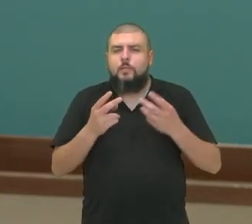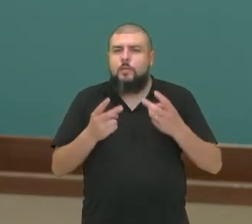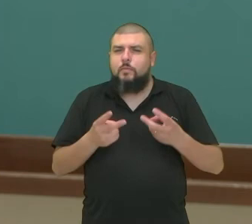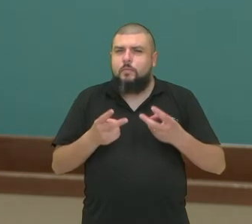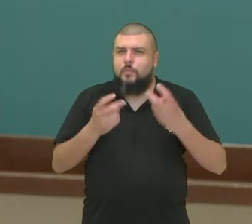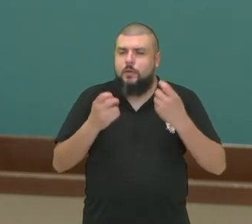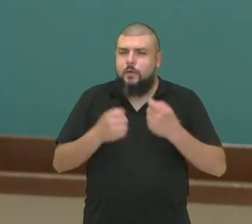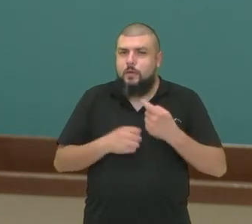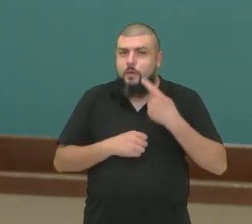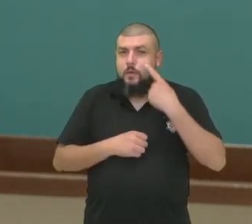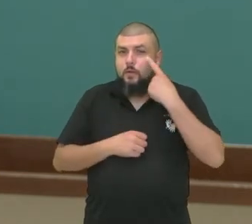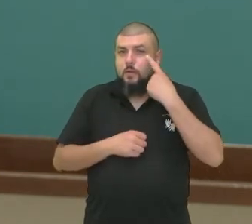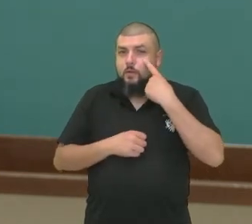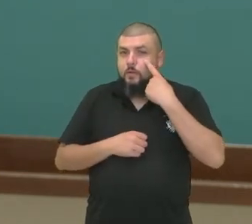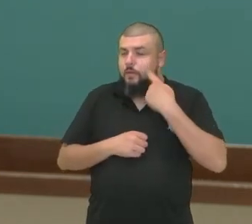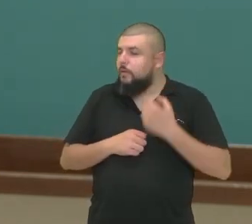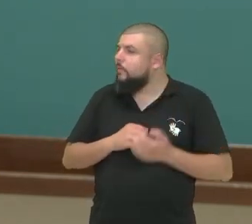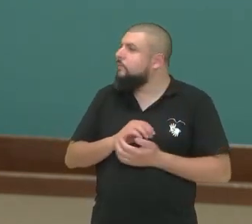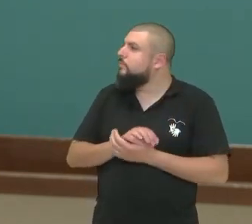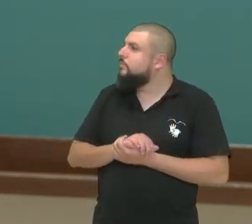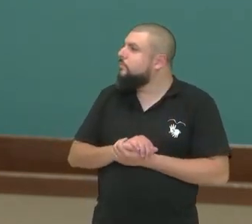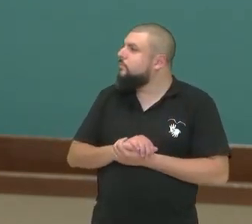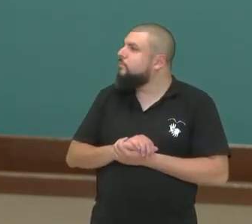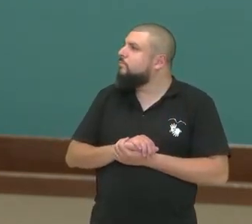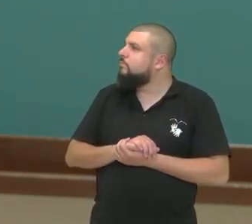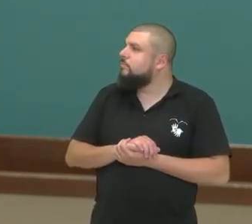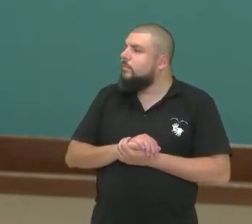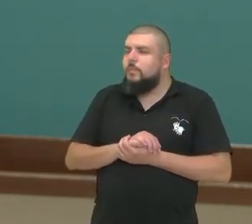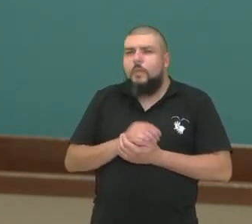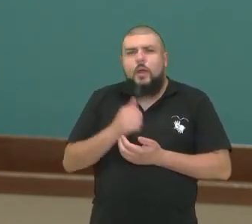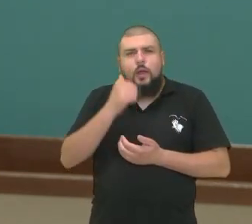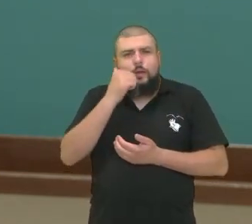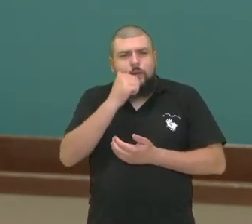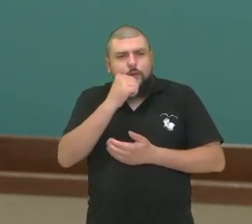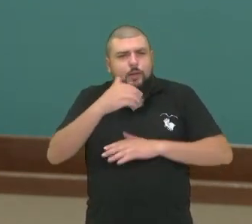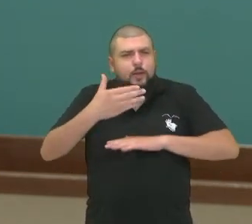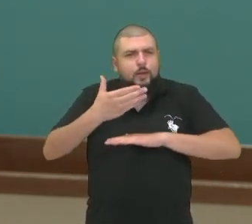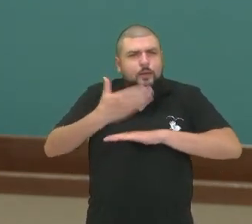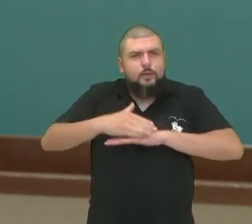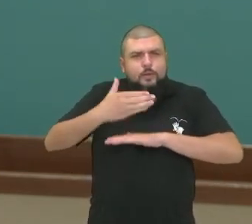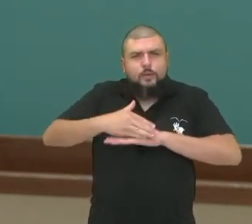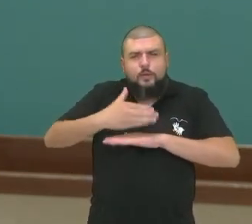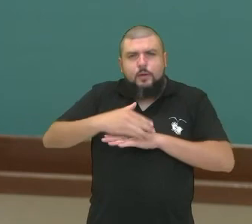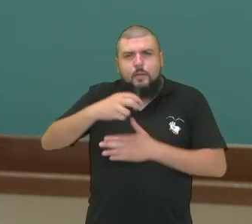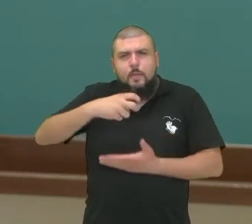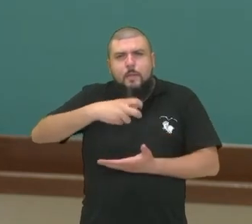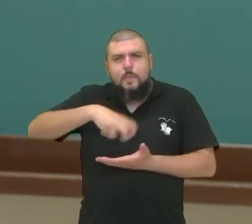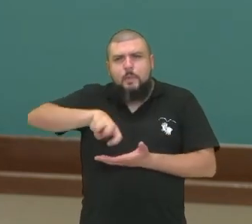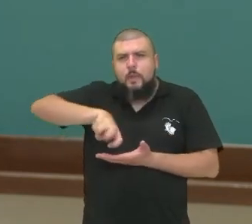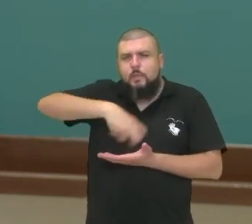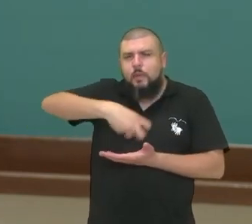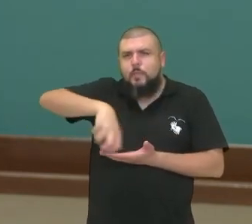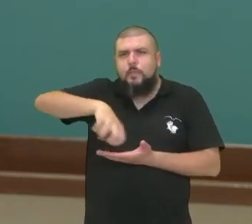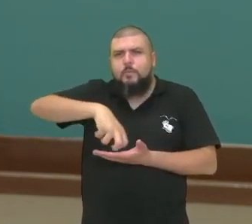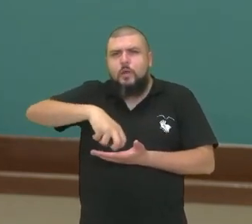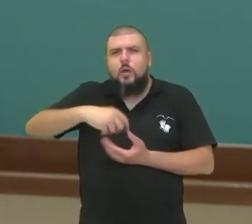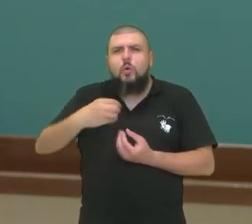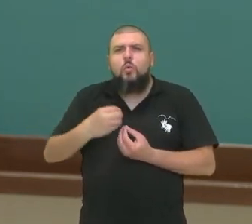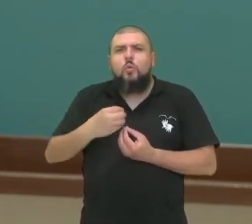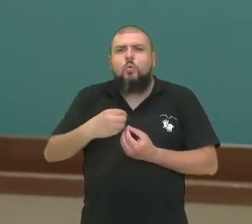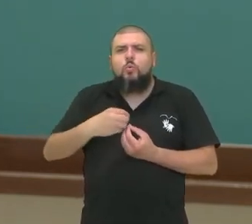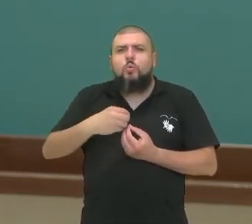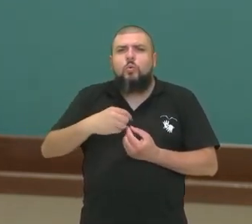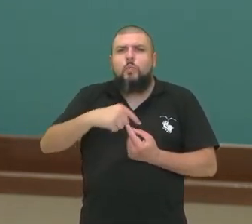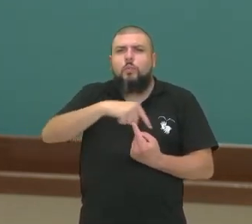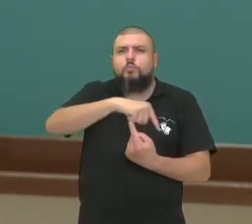Flávia faz diversas manobras de skate, veja como que podemos indicar a medida de um ângulo em relação ao giro que ela faz. Olha